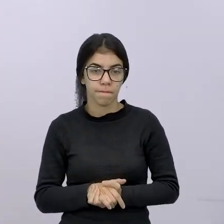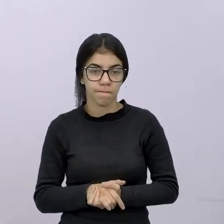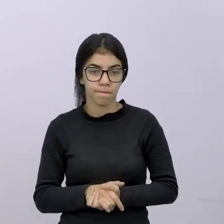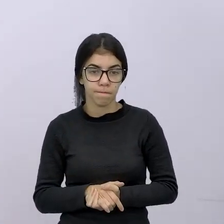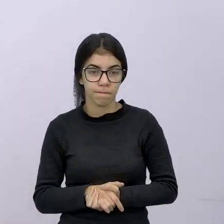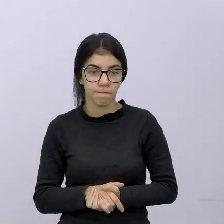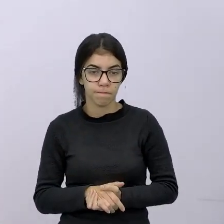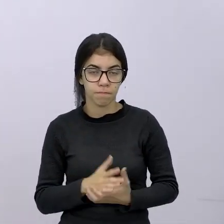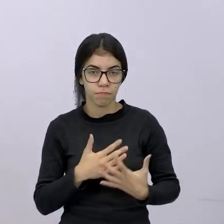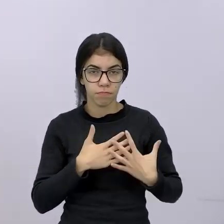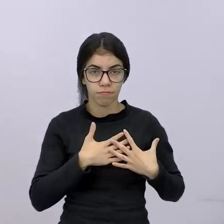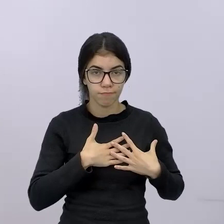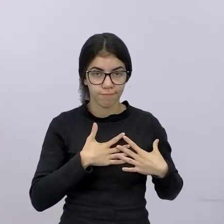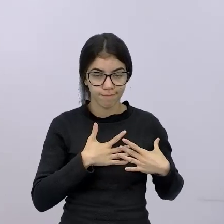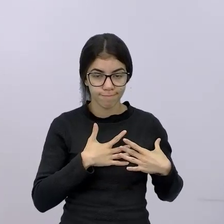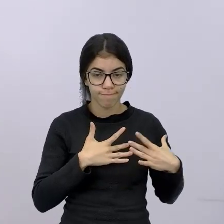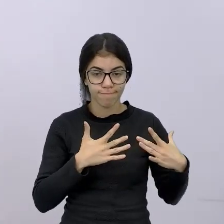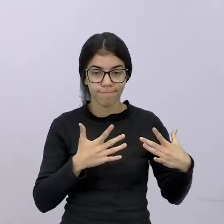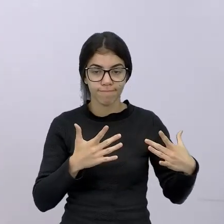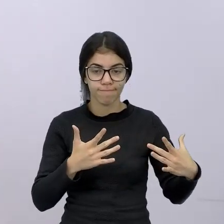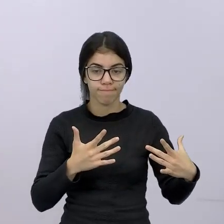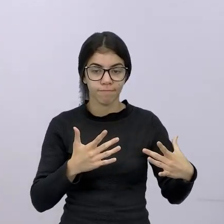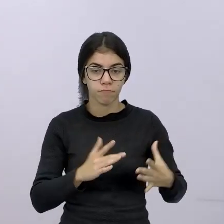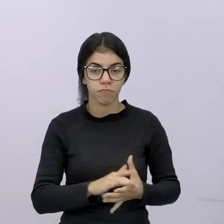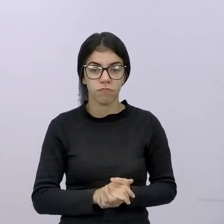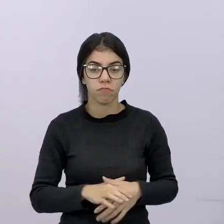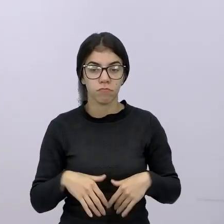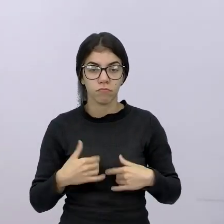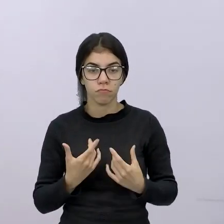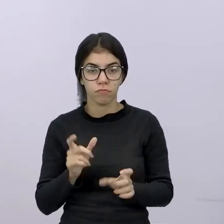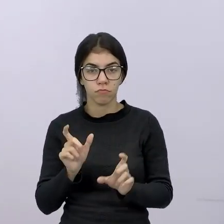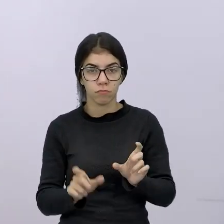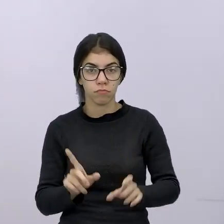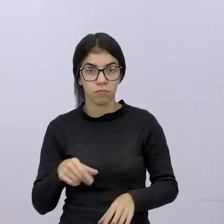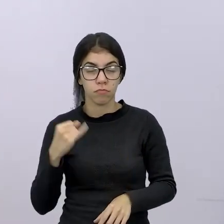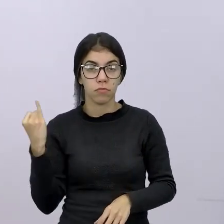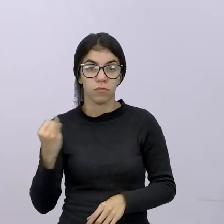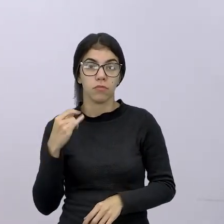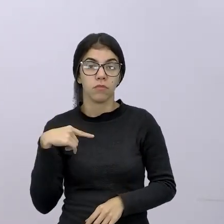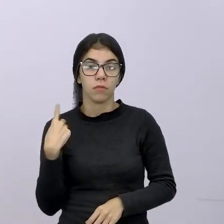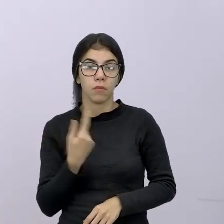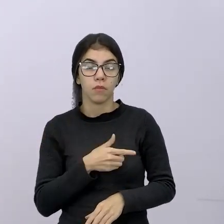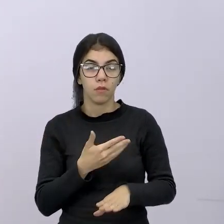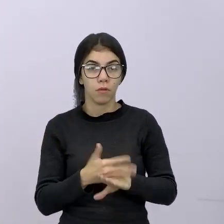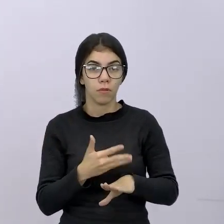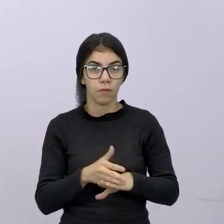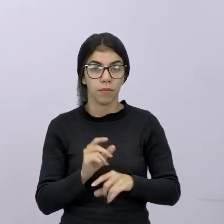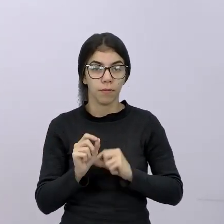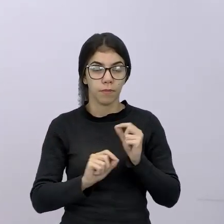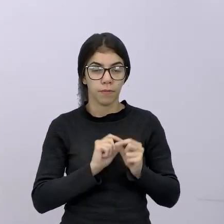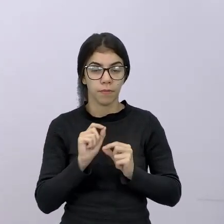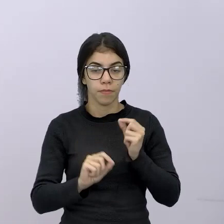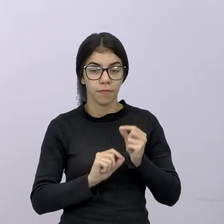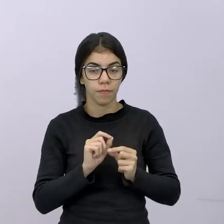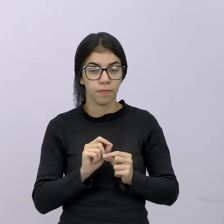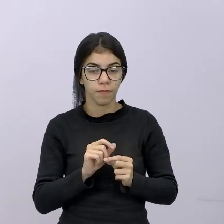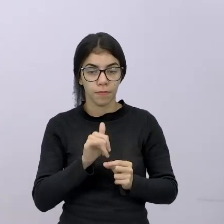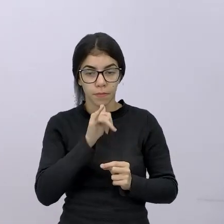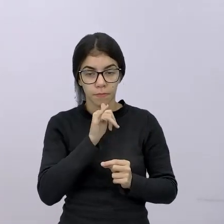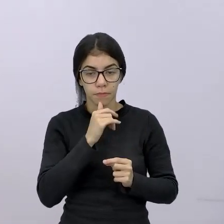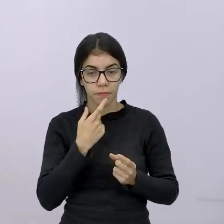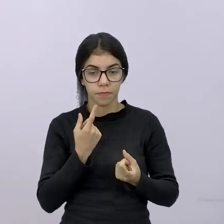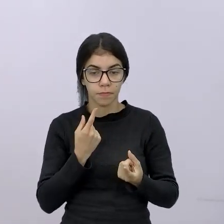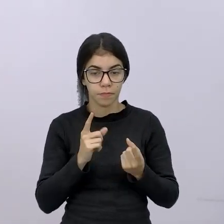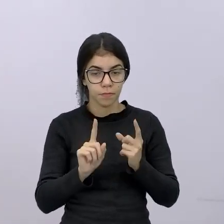Mais afetuosos e tudo mais. Então, pessoal, é importante a gente fazer esse exercício de ir e